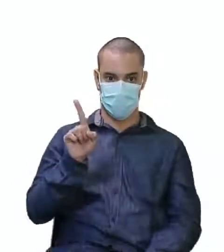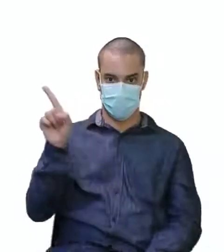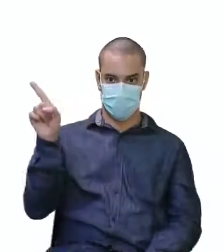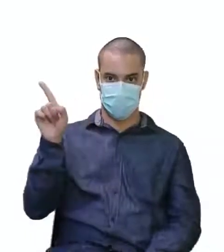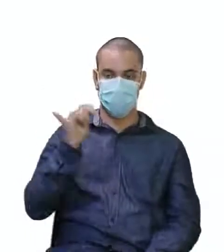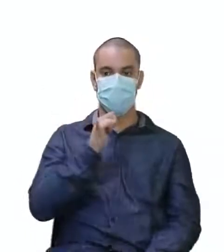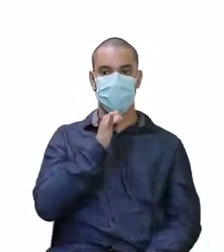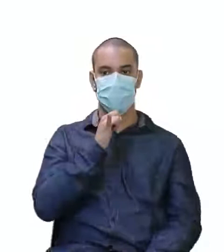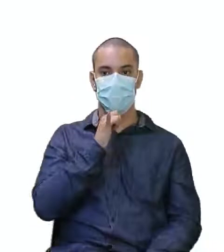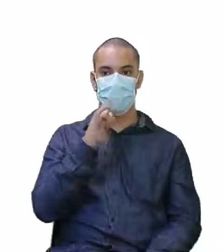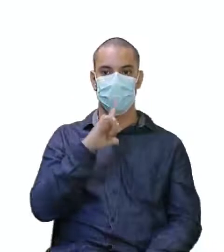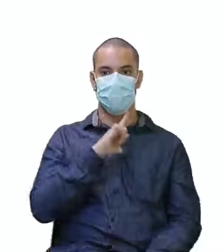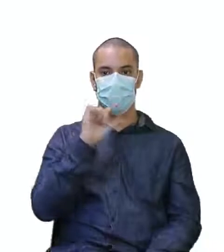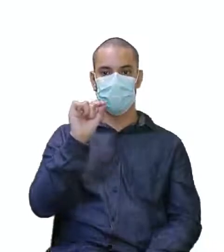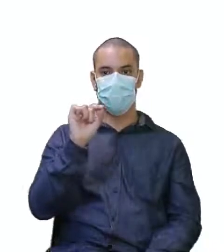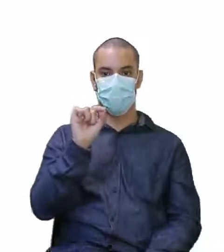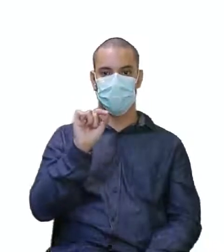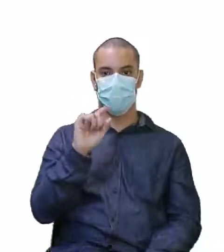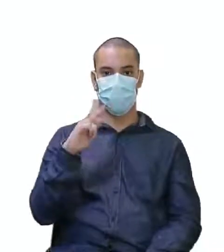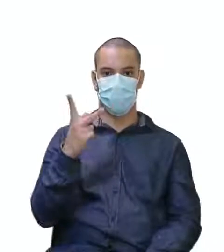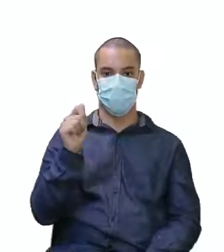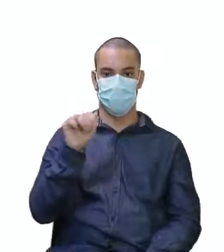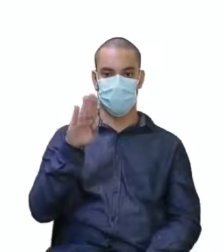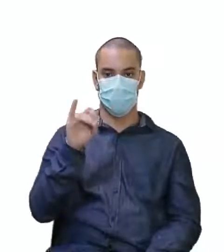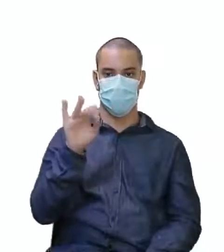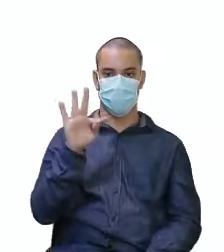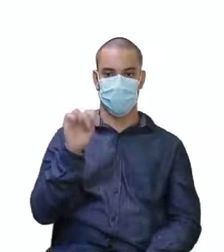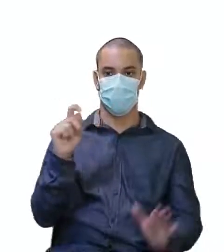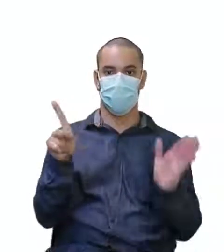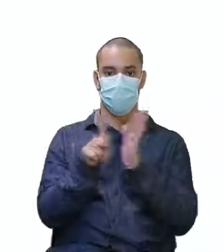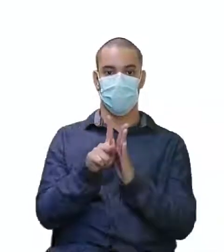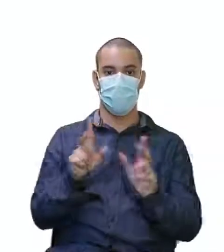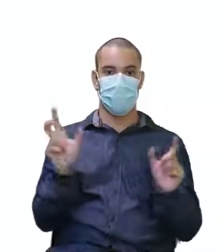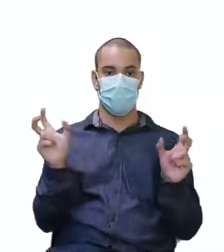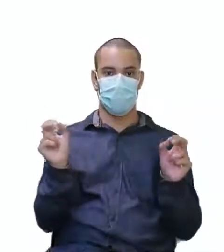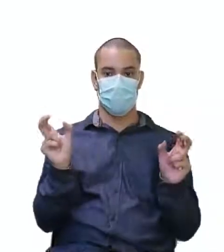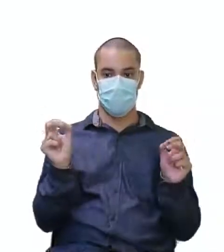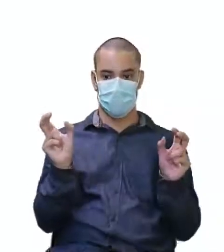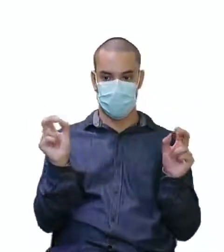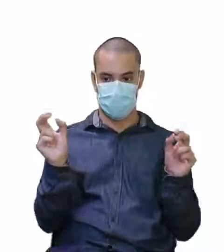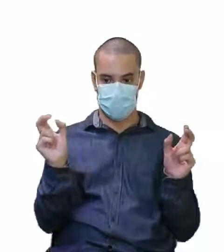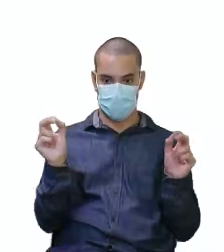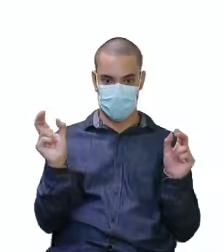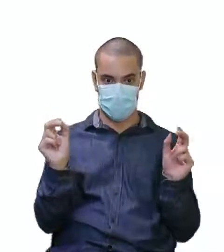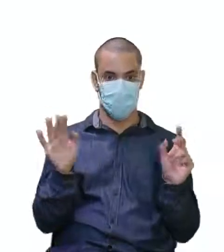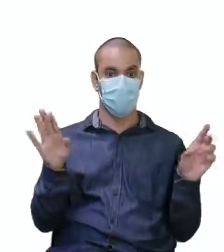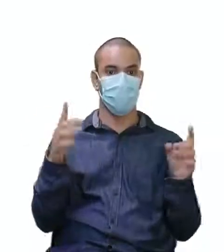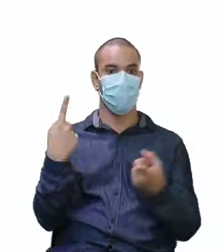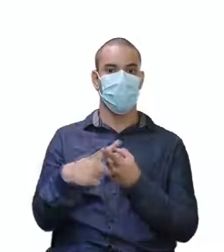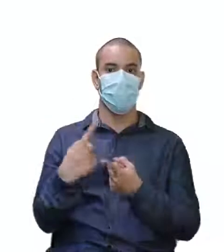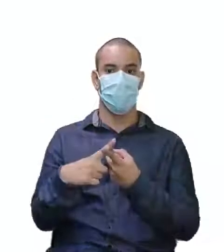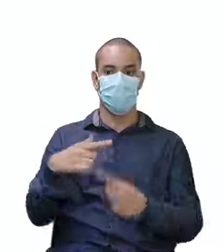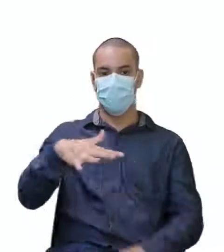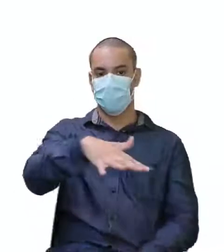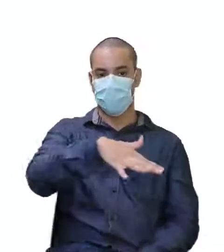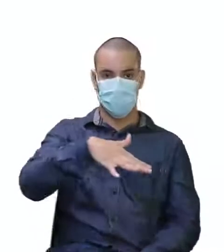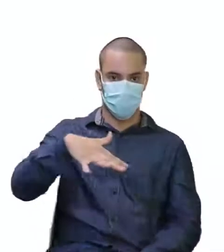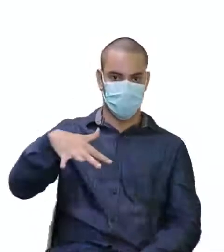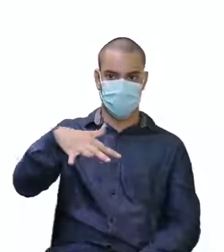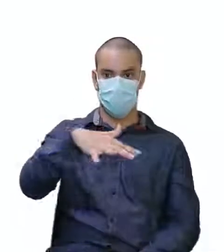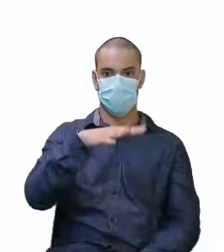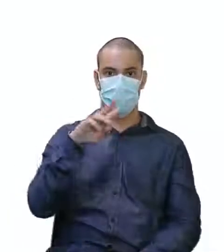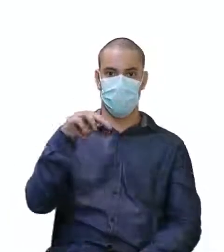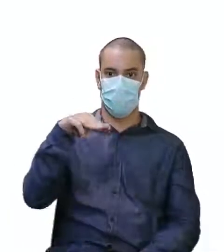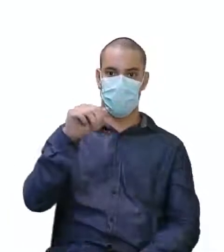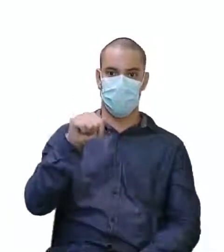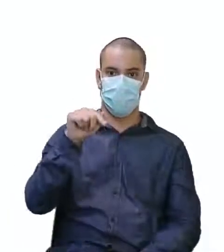né? Ele é o habitat de algumas espécies de caranguejo. Para quem não sabe, pessoal, o mangue ele é um local geralmente onde